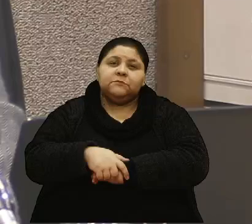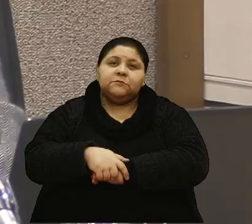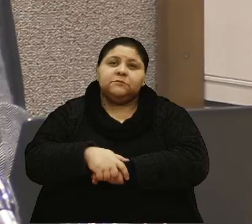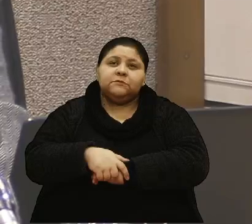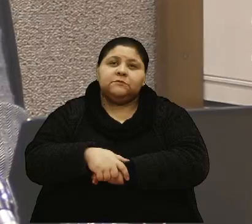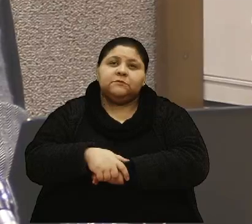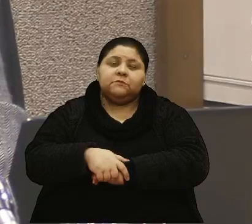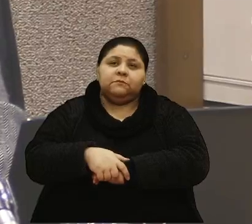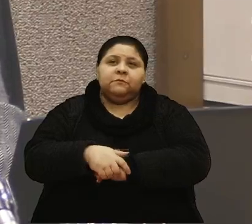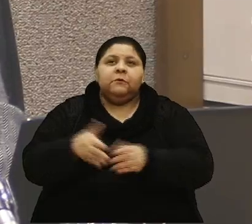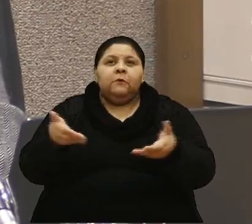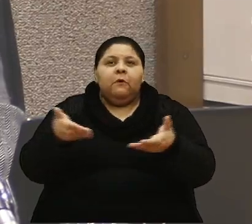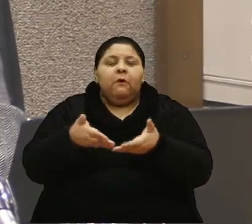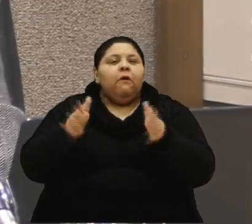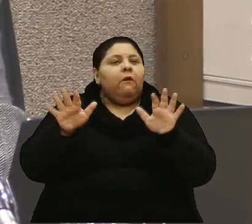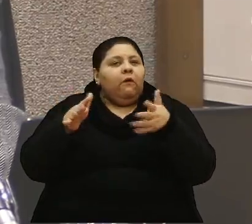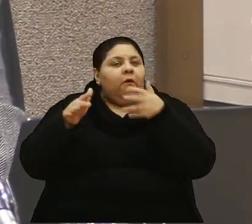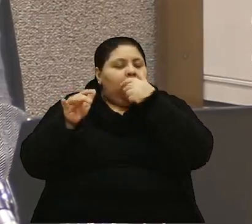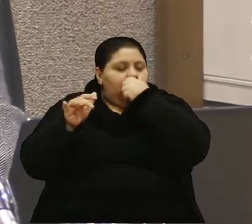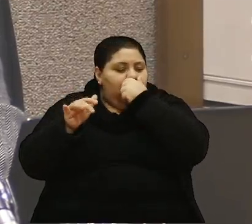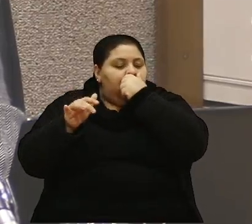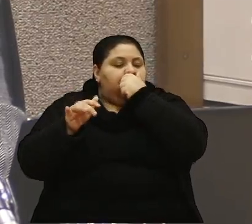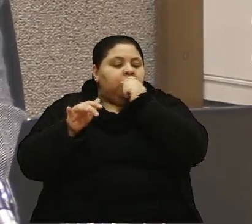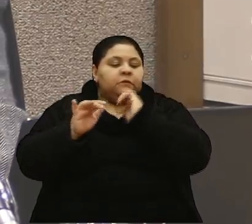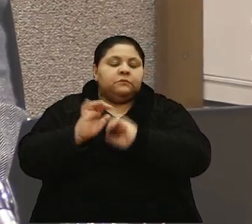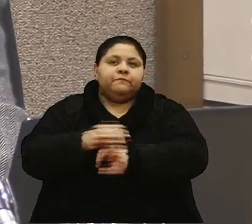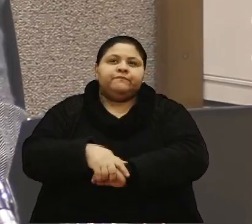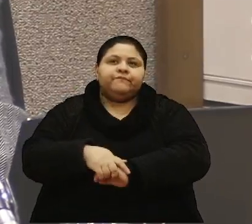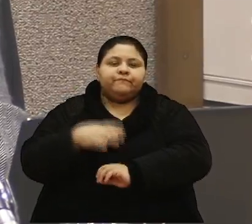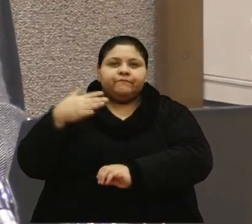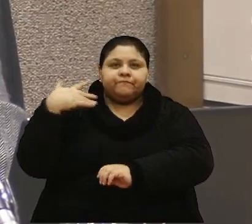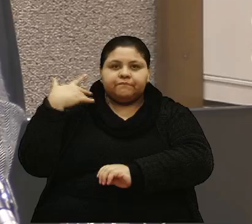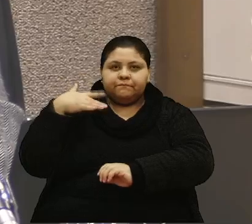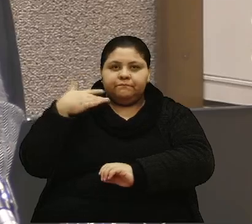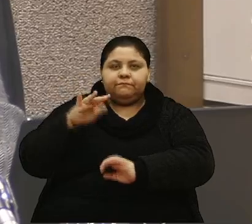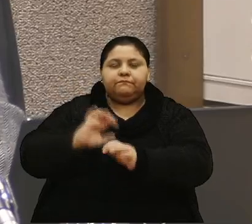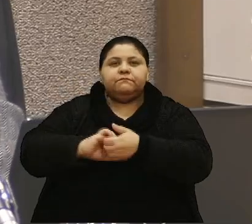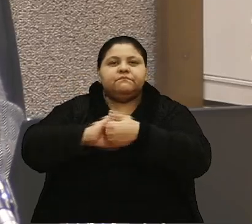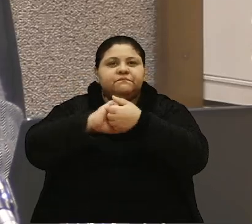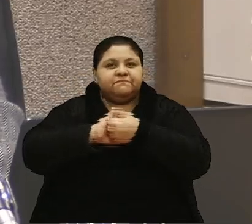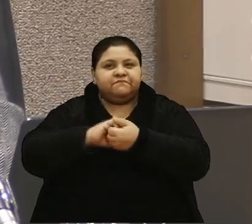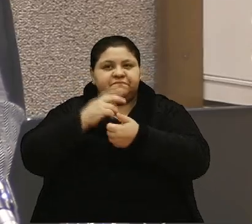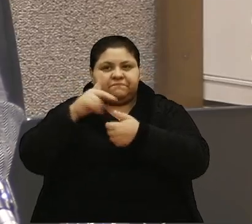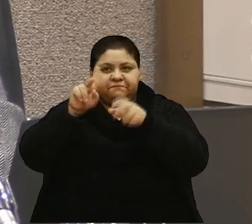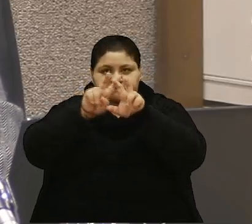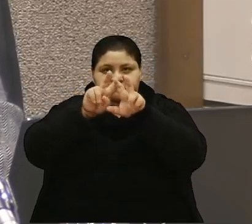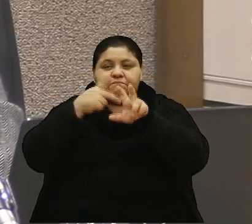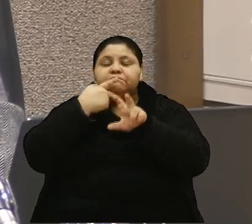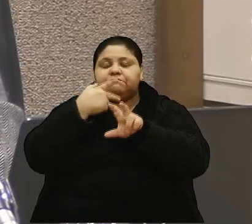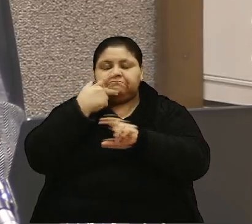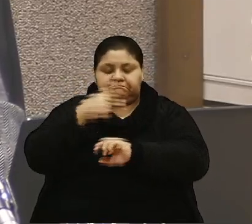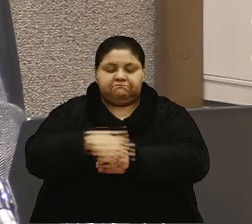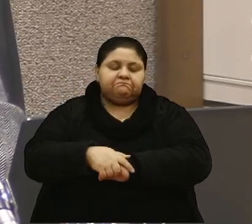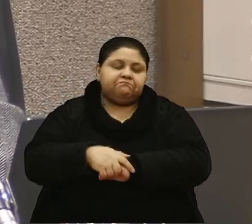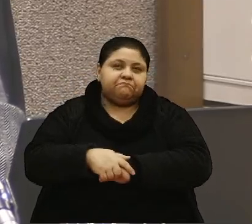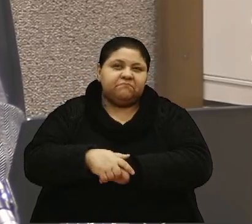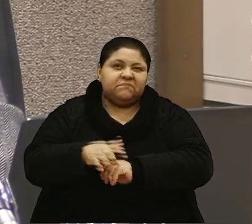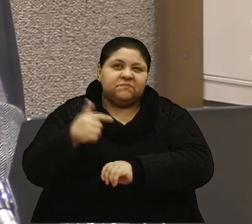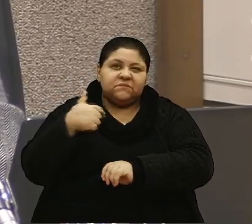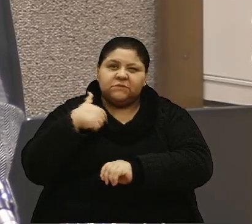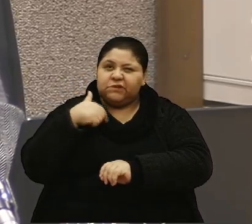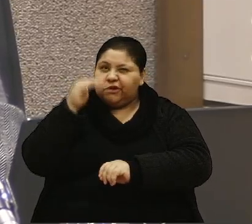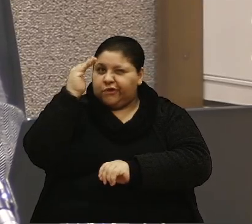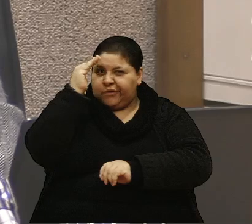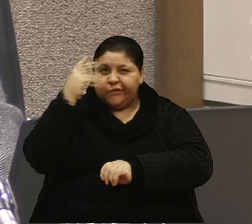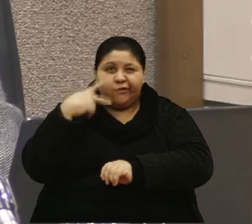Para serviços bem leves. Vereadora Andressa, cumprimentos pela sua fala. Tenho o maior respeito pelo